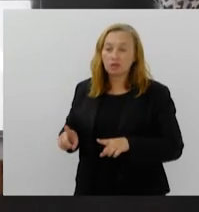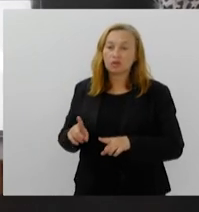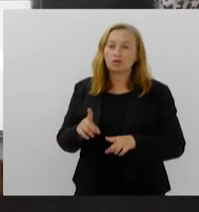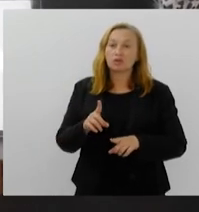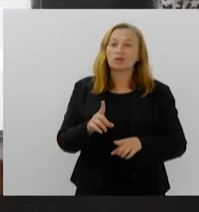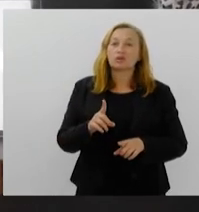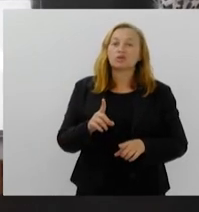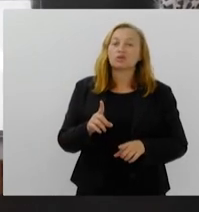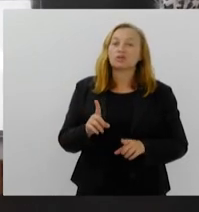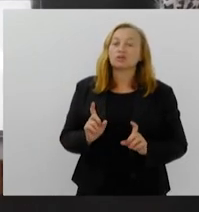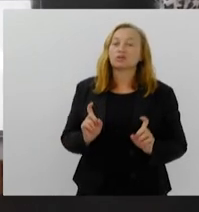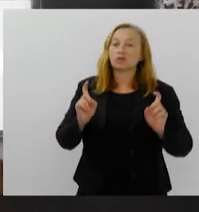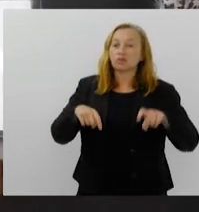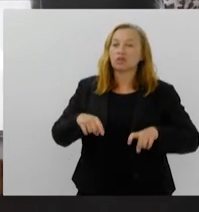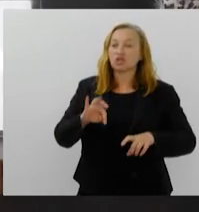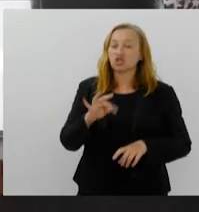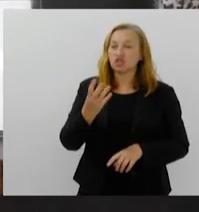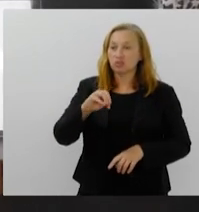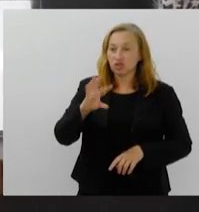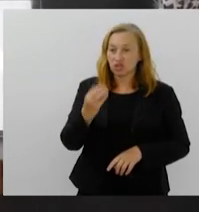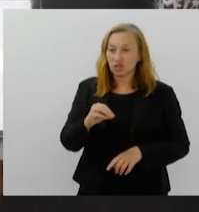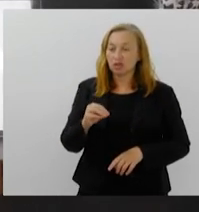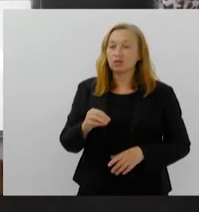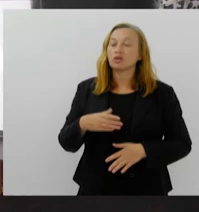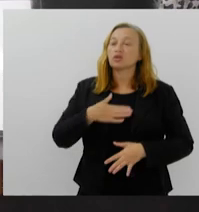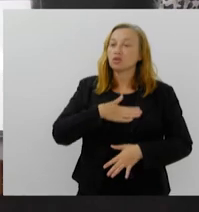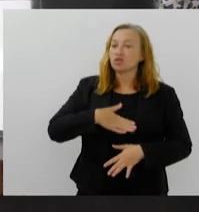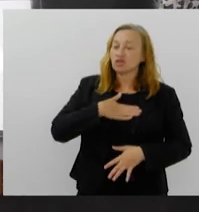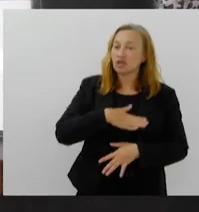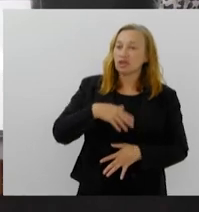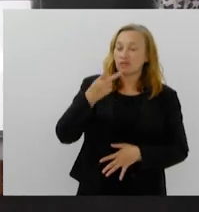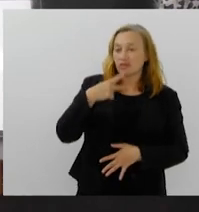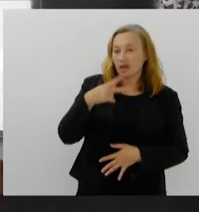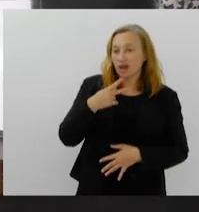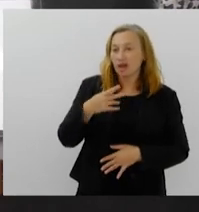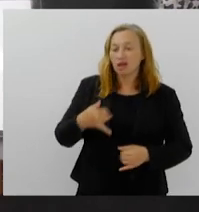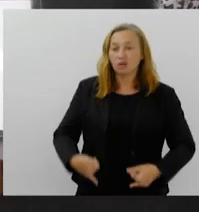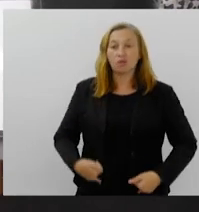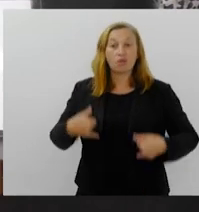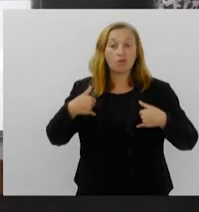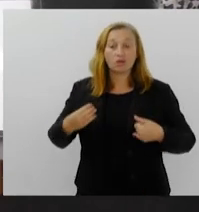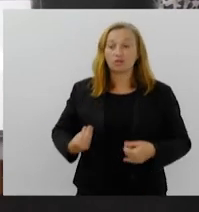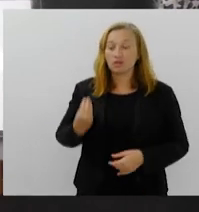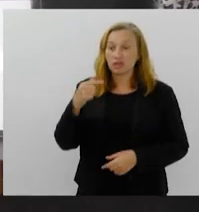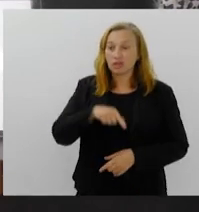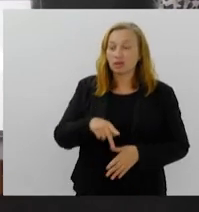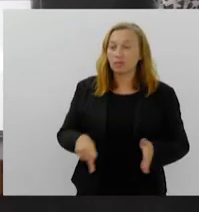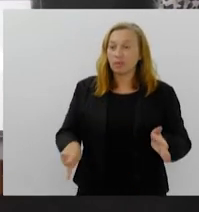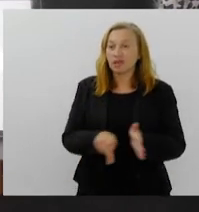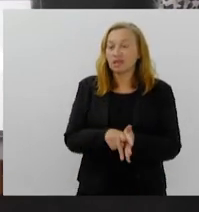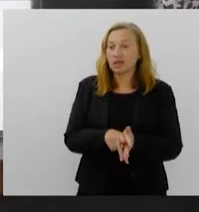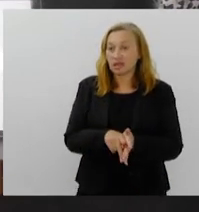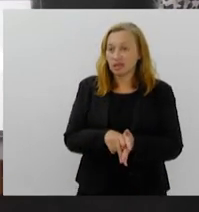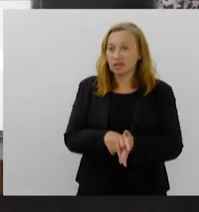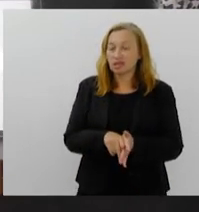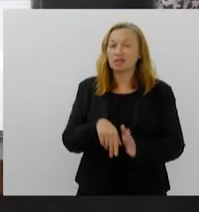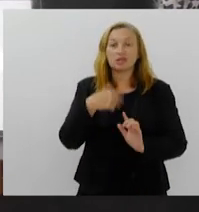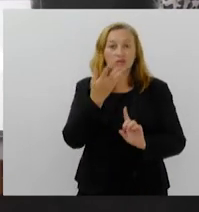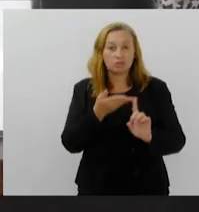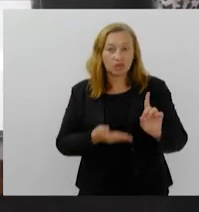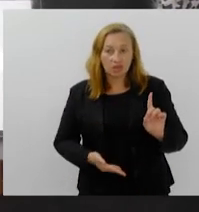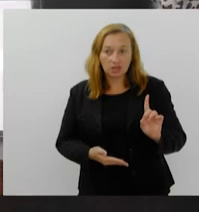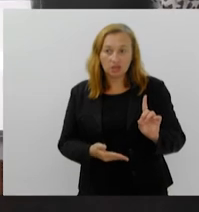do deputado Chico Machado, onde gostaria de dizer que é uma honra estar aqui fazendo parte desta seleta mesa